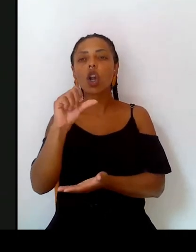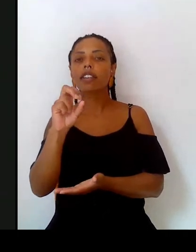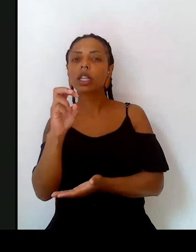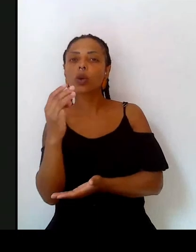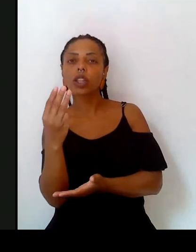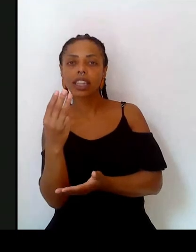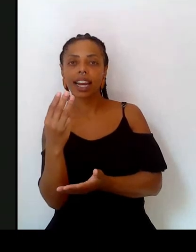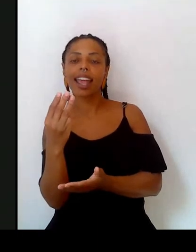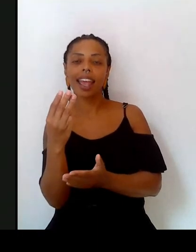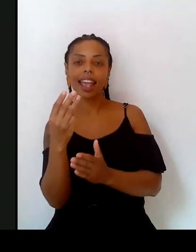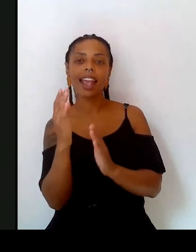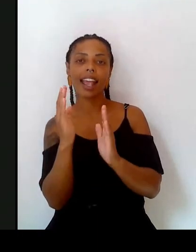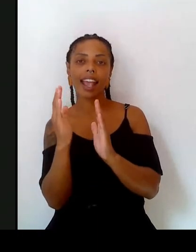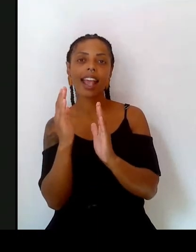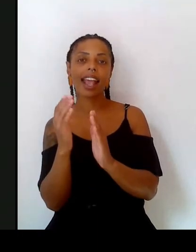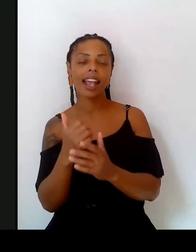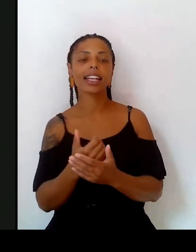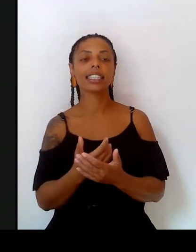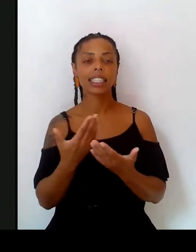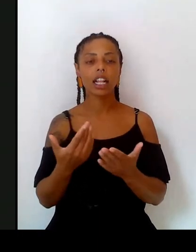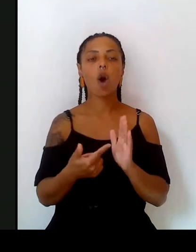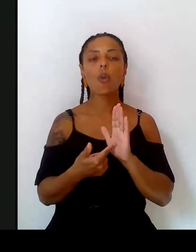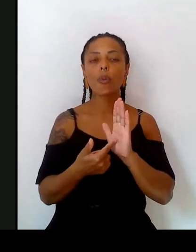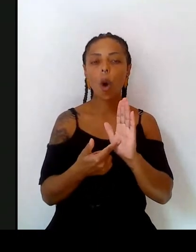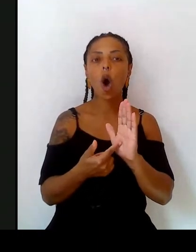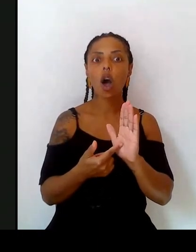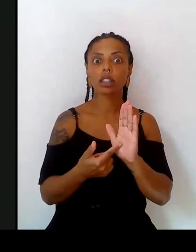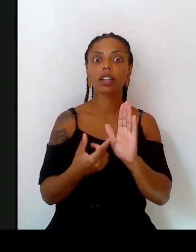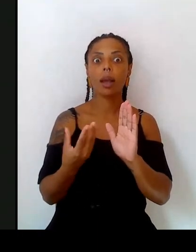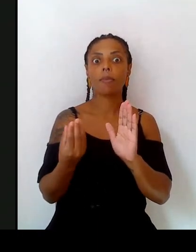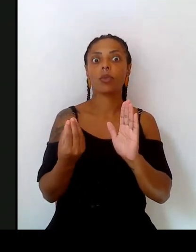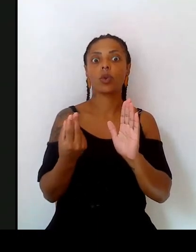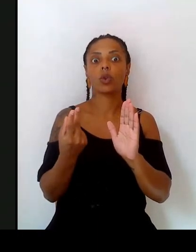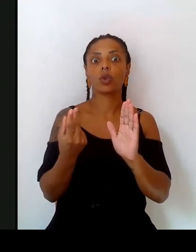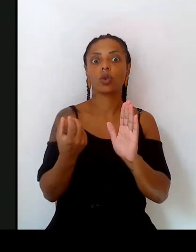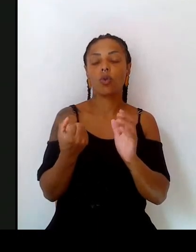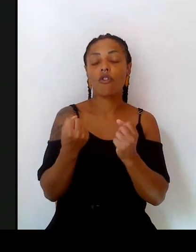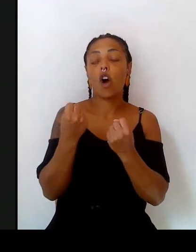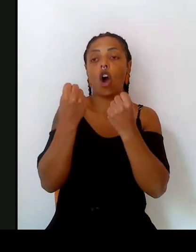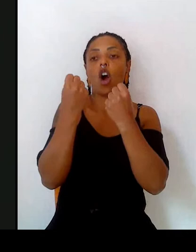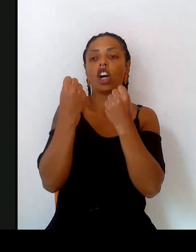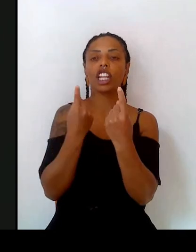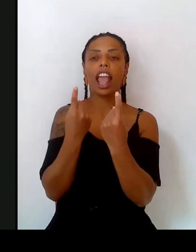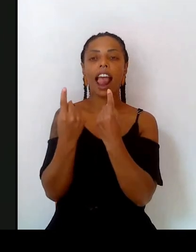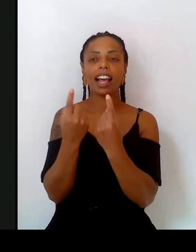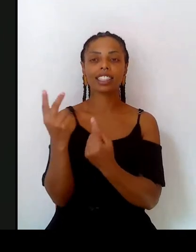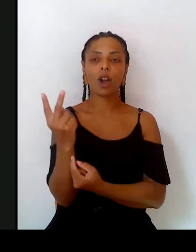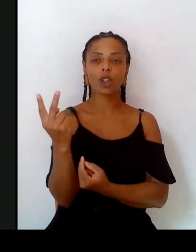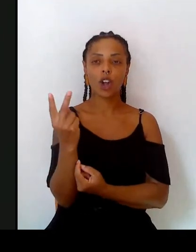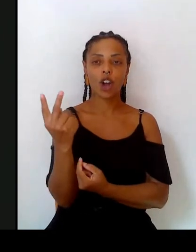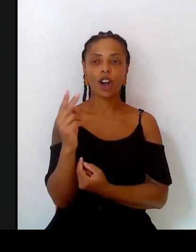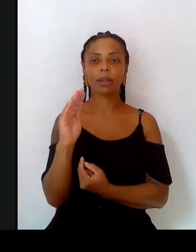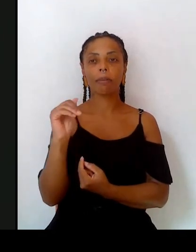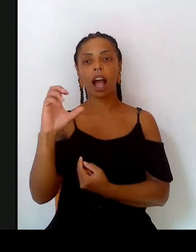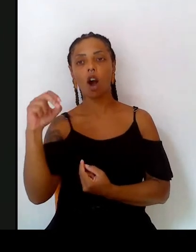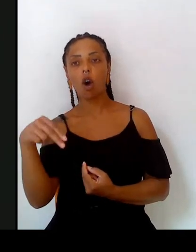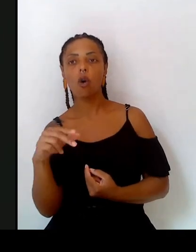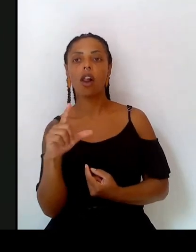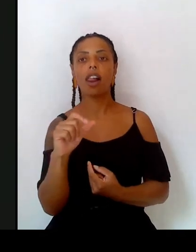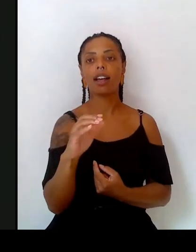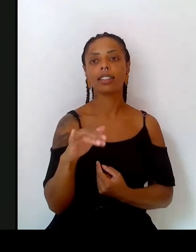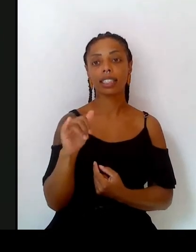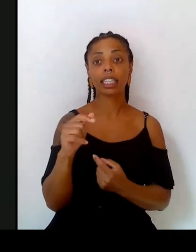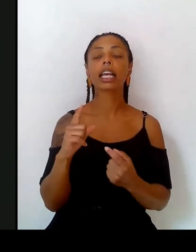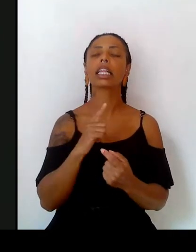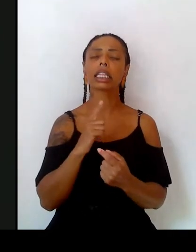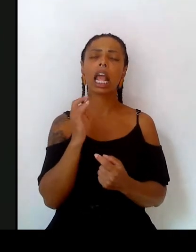Então mostra um pouco a intensidade desse relacionamento que é algo que está presente nos relatos mas também